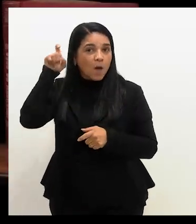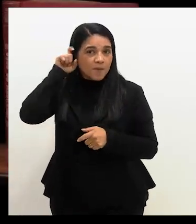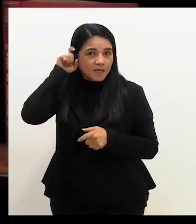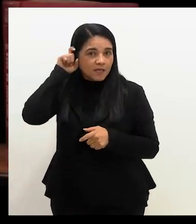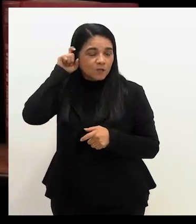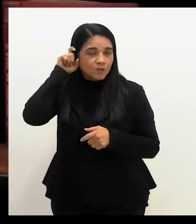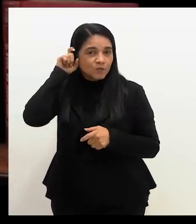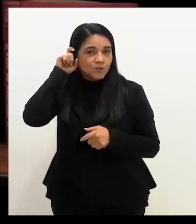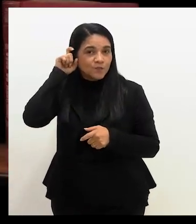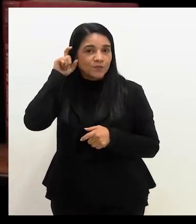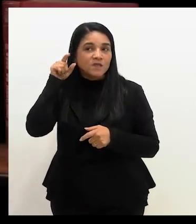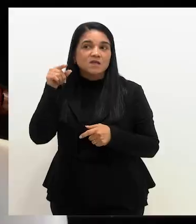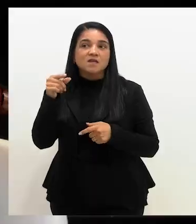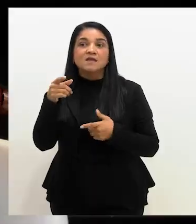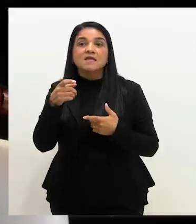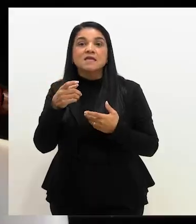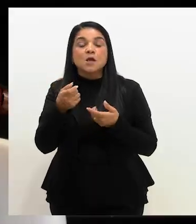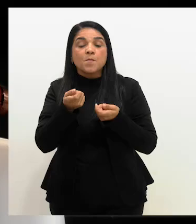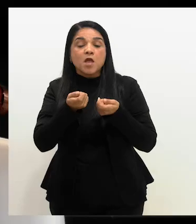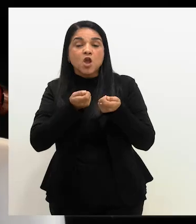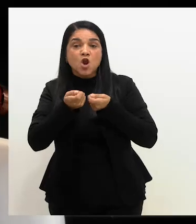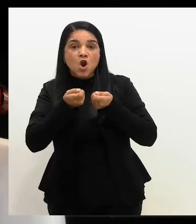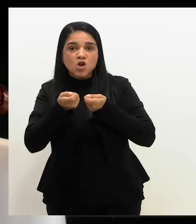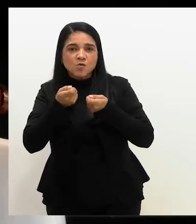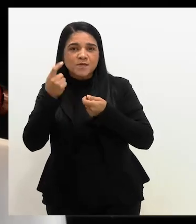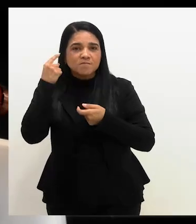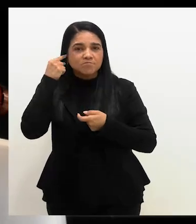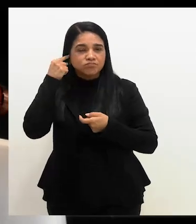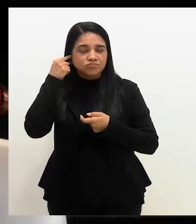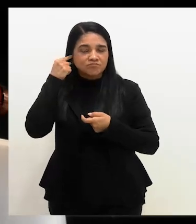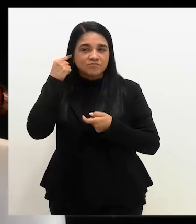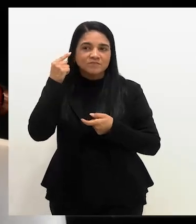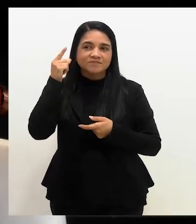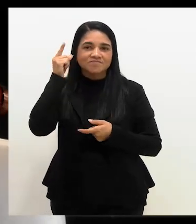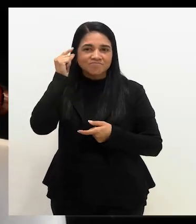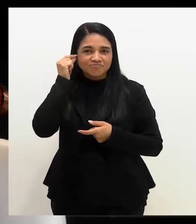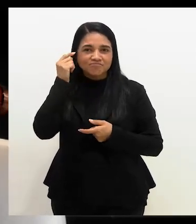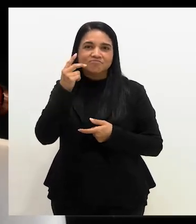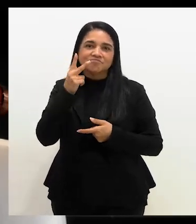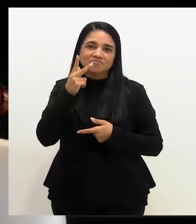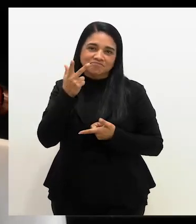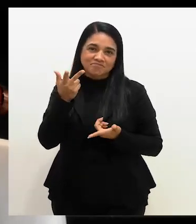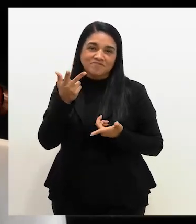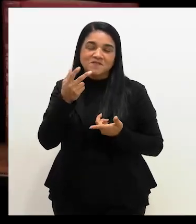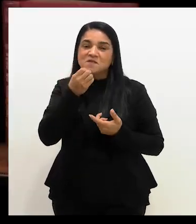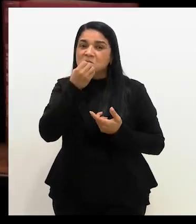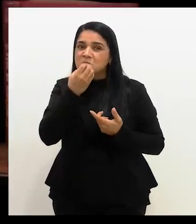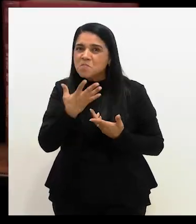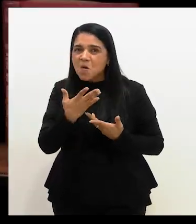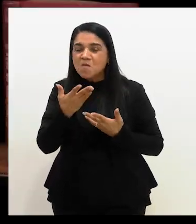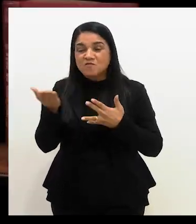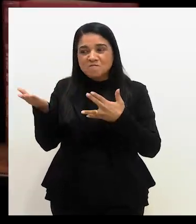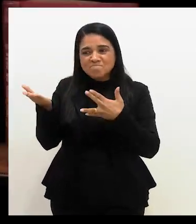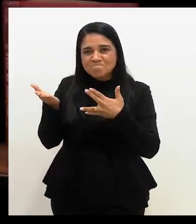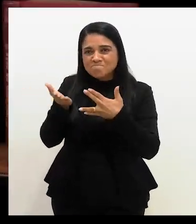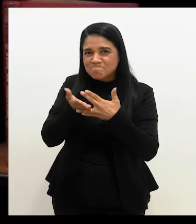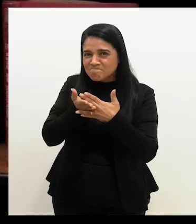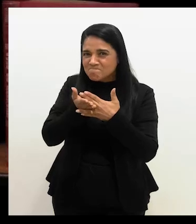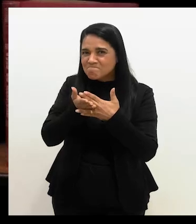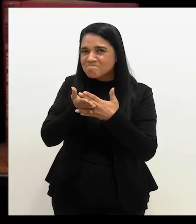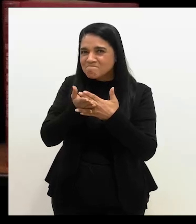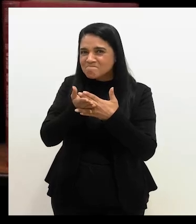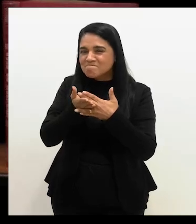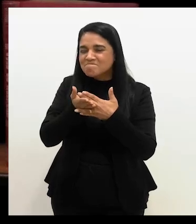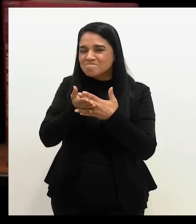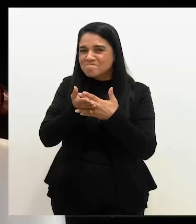perda auditiva. Ou seja, então, quem gasta menos tem mais, uma espécie de economia dos ouvidos. Exatamente, uma espécie de economia dos ouvidos.